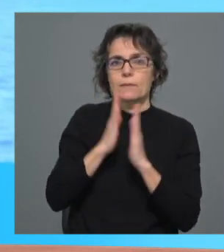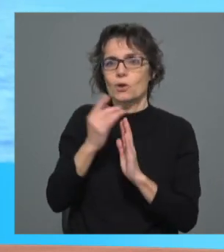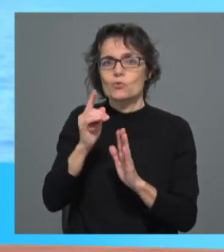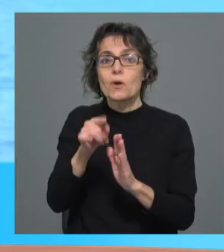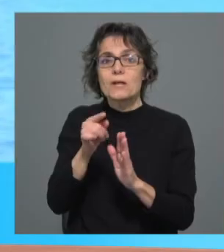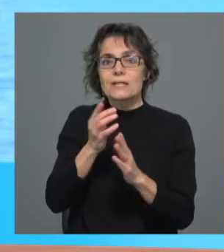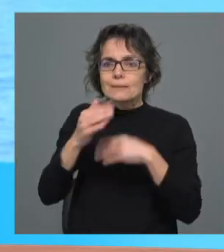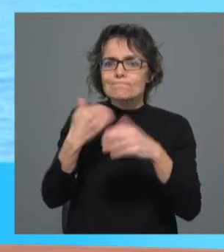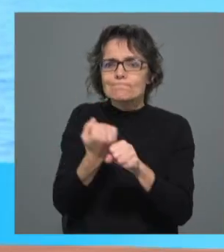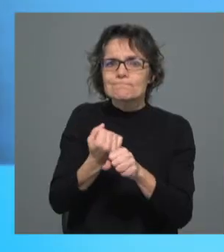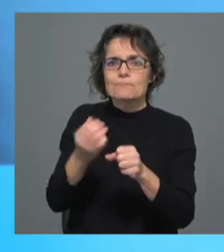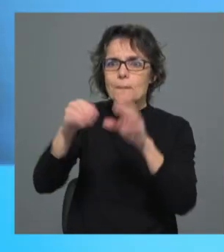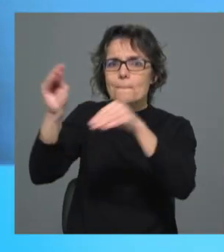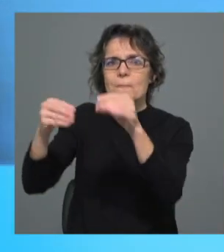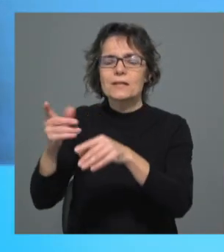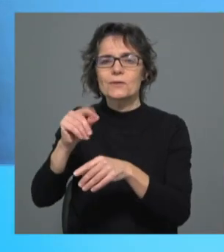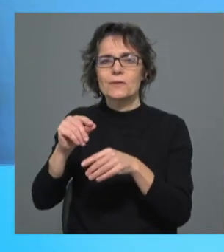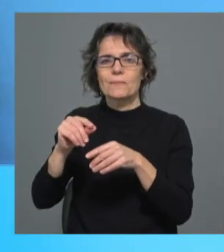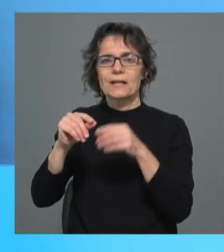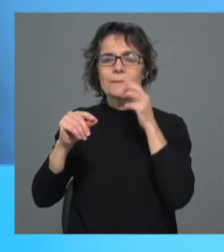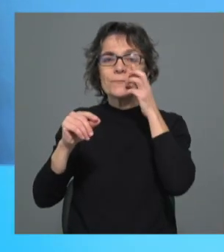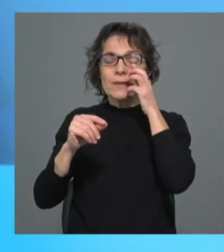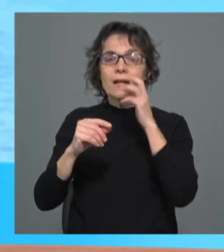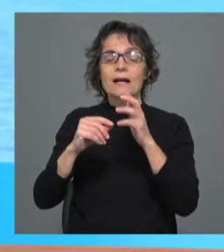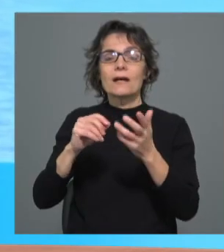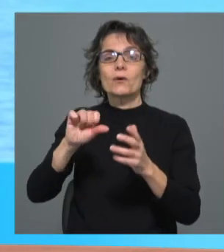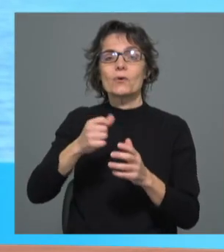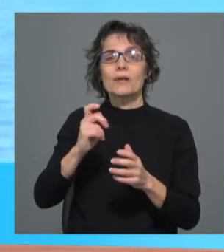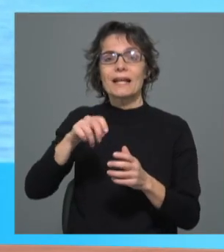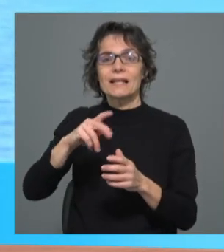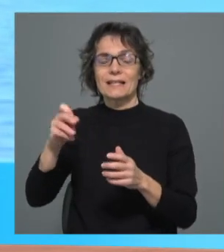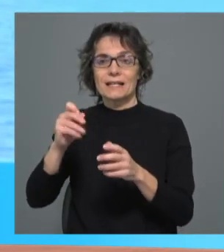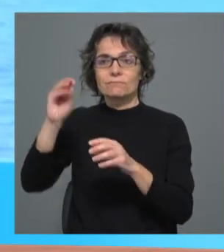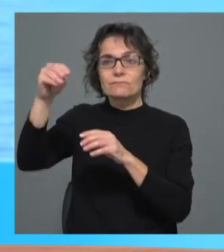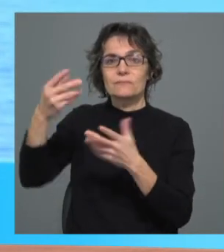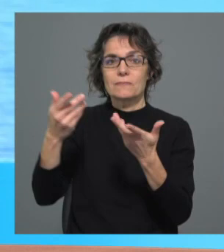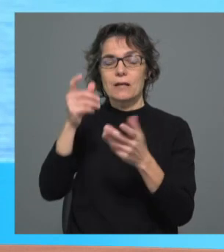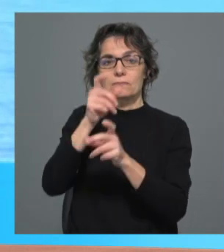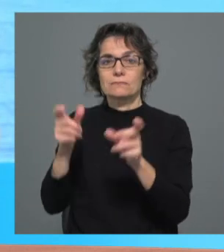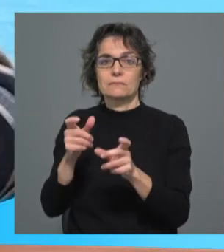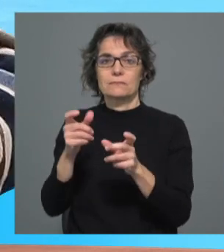até foram ao Quênia pedir que os combonianos viessem trabalhar para o sul do Sudão.